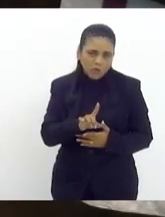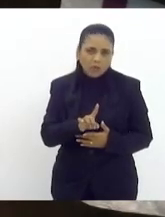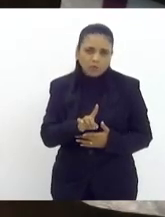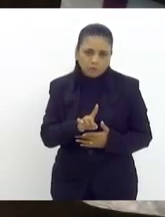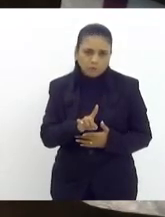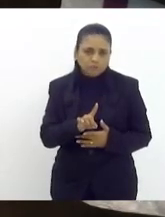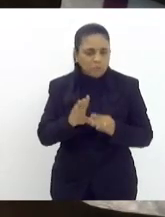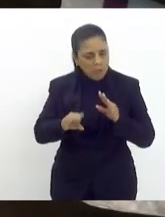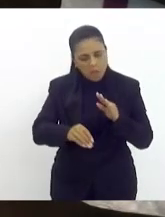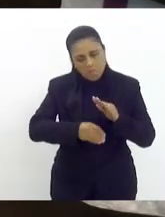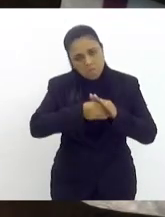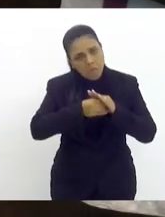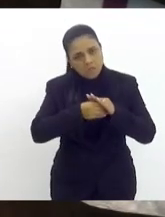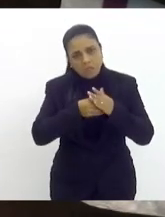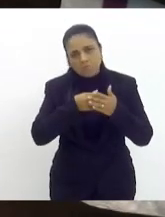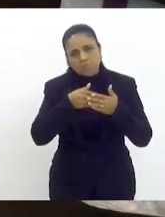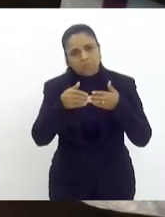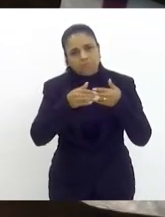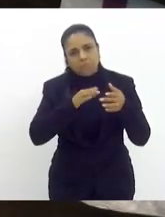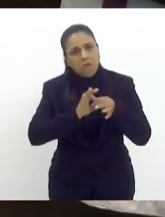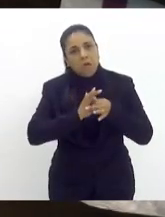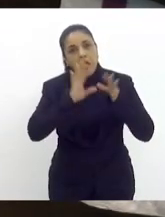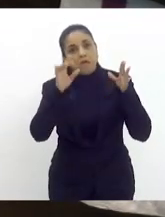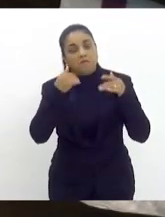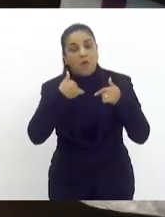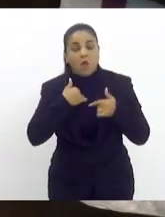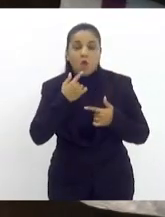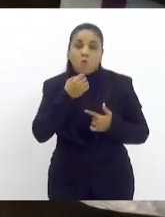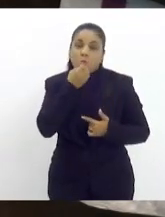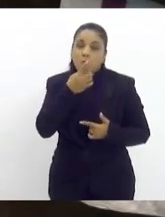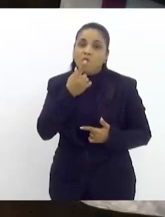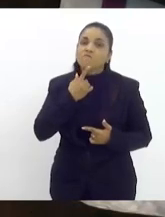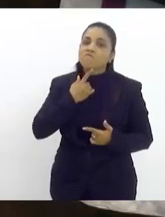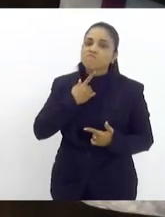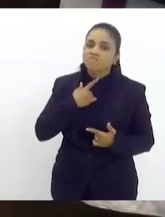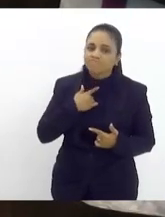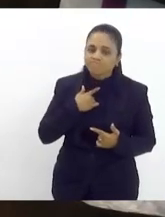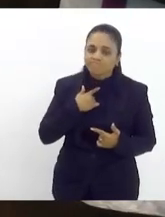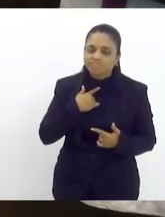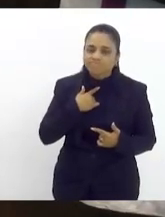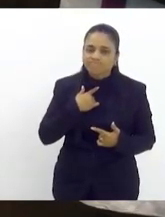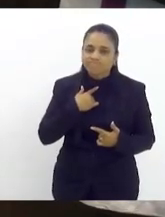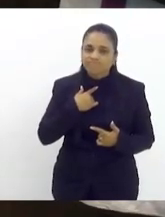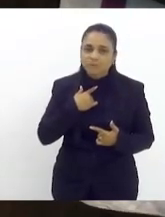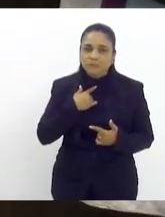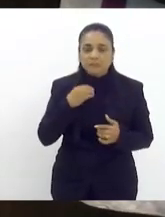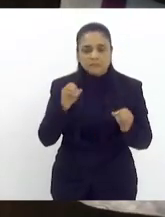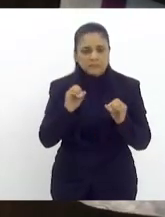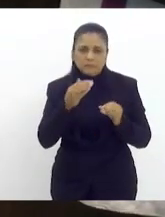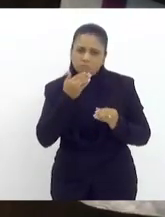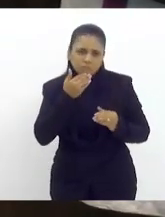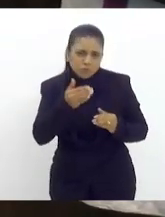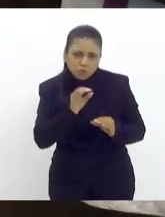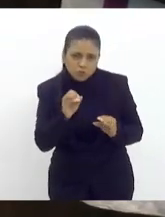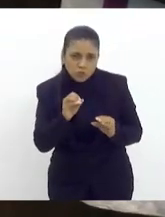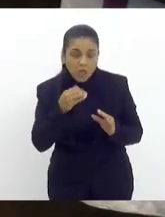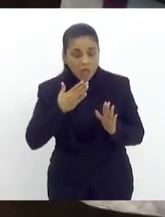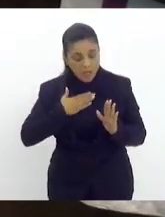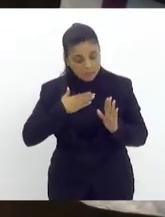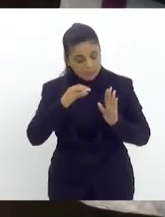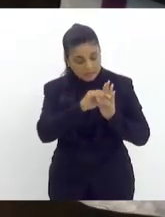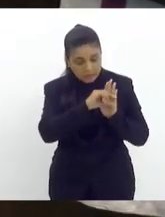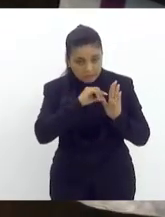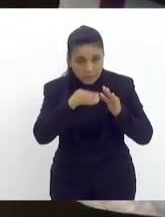emendas que quiserem. Eu tenho tido a boa vontade, sem ninguém pedir, quando as emendas são só